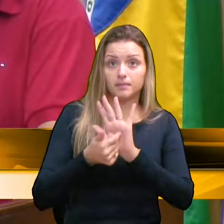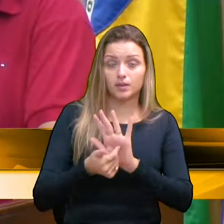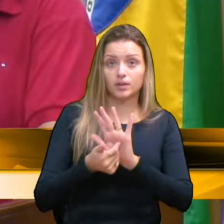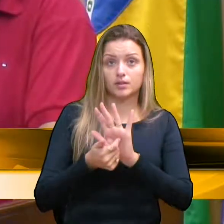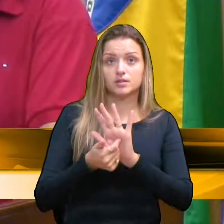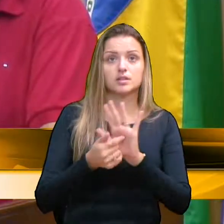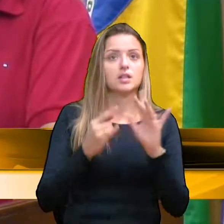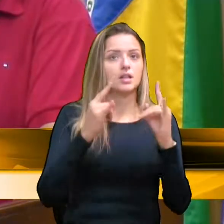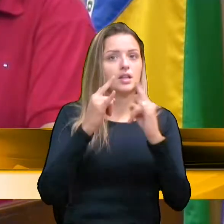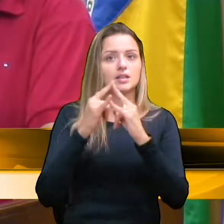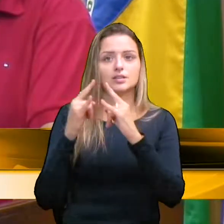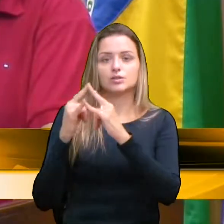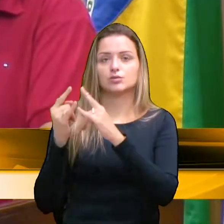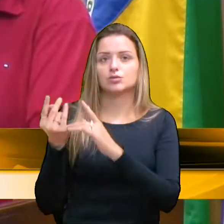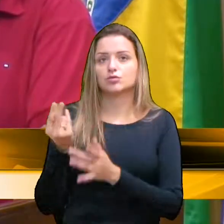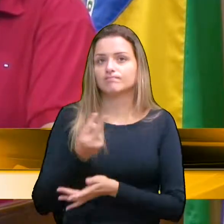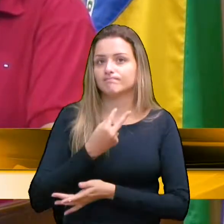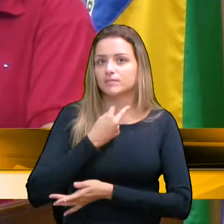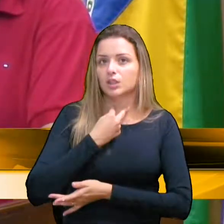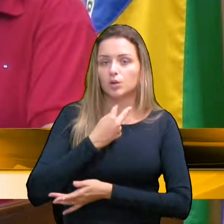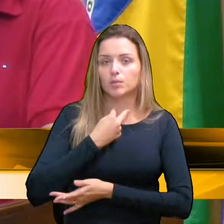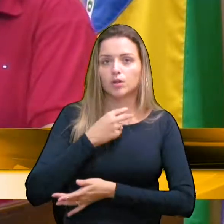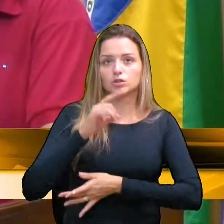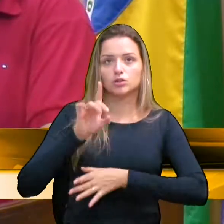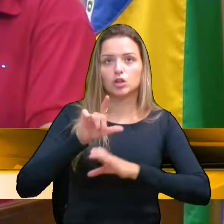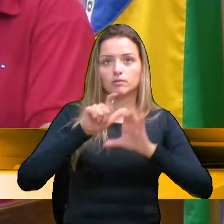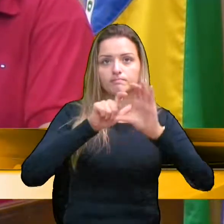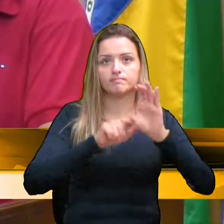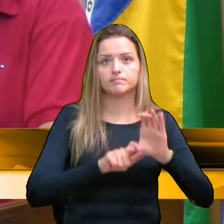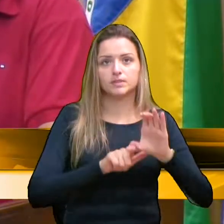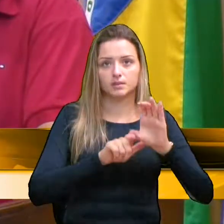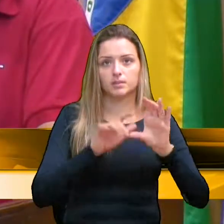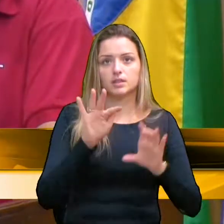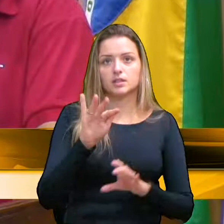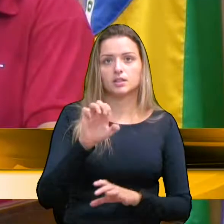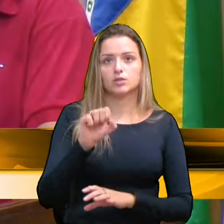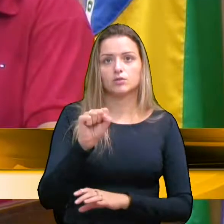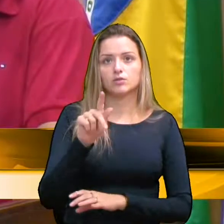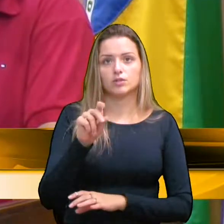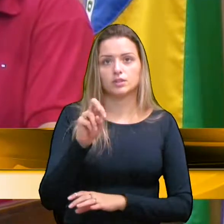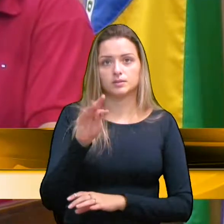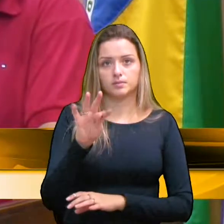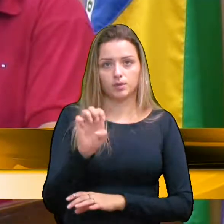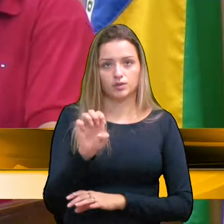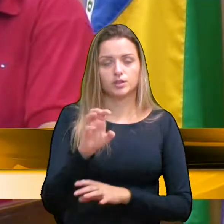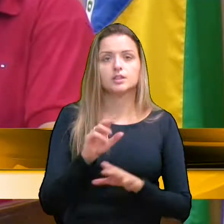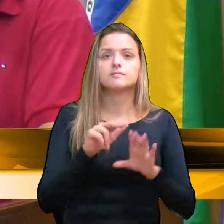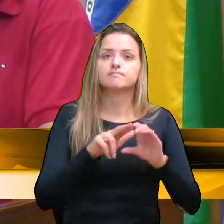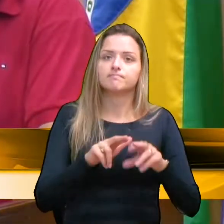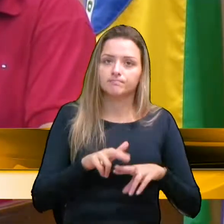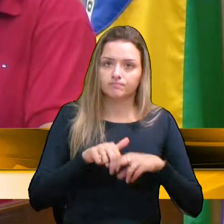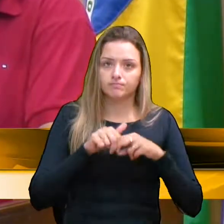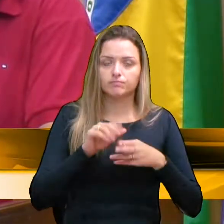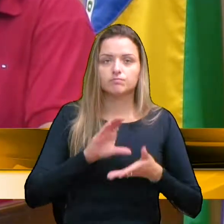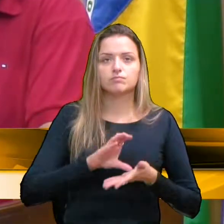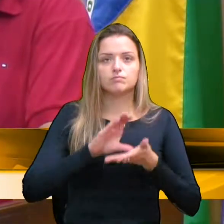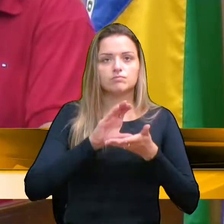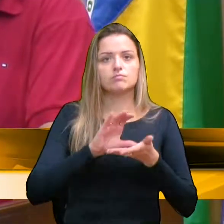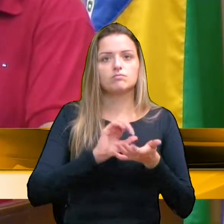as entidades não podem se sustentar exclusivamente com o Fiasport. Então o Conselho Municipal do Desporto